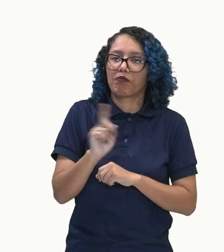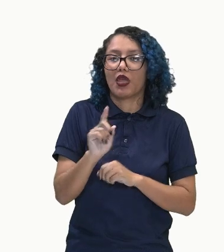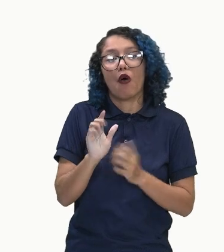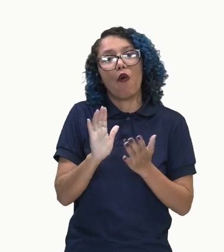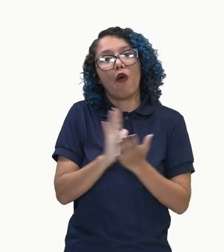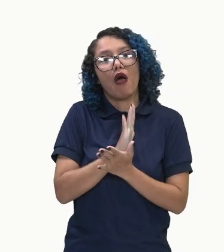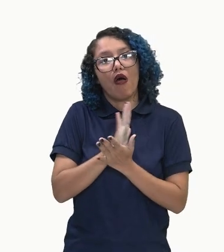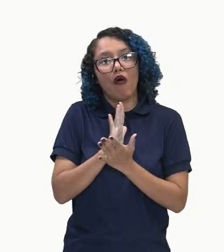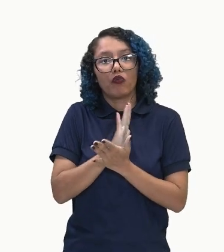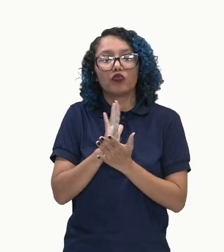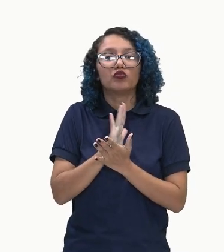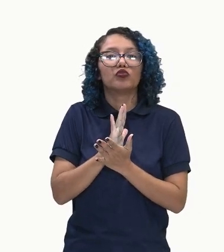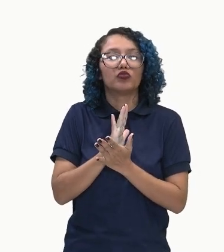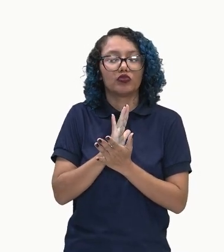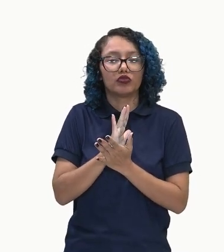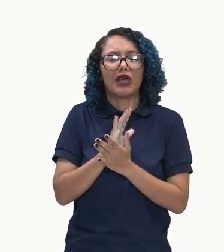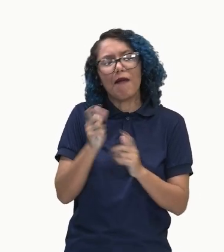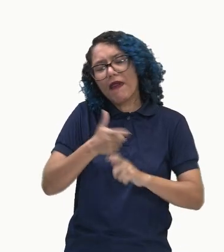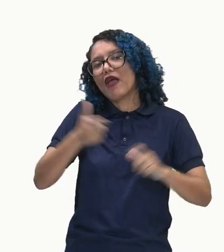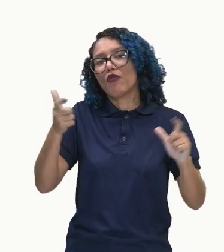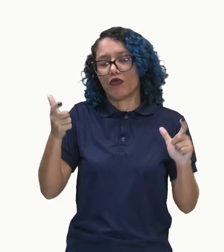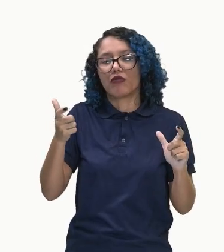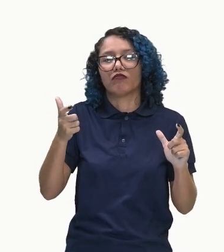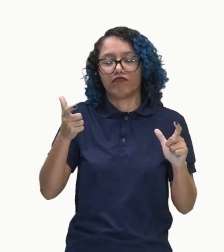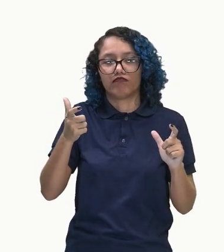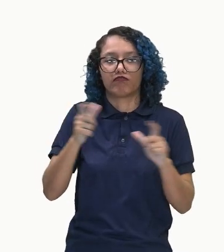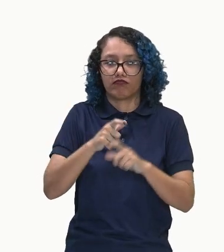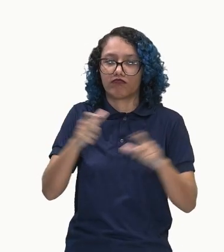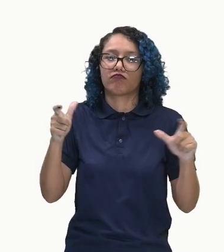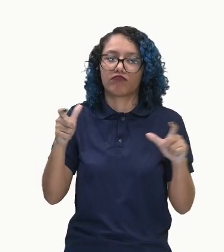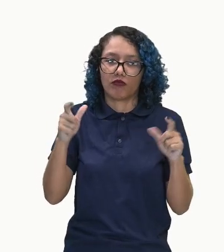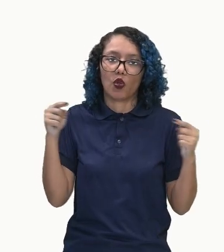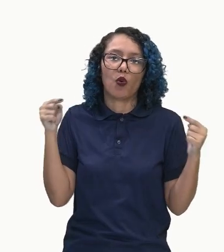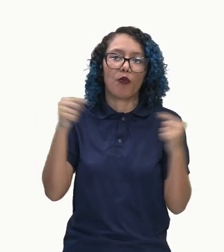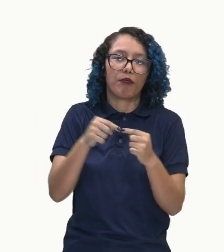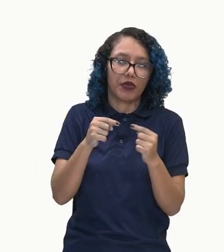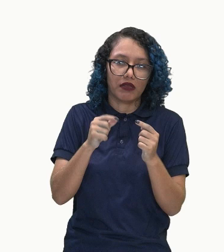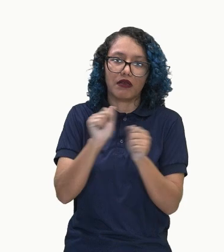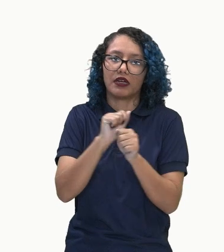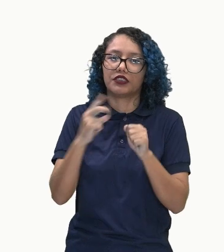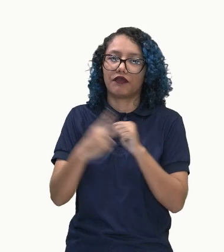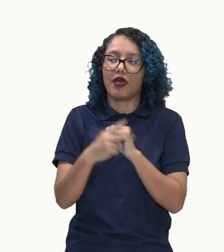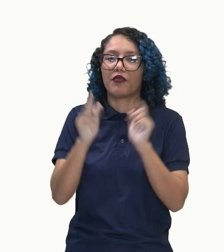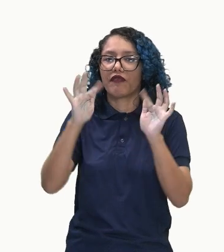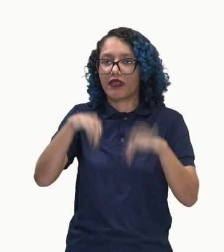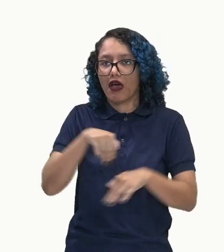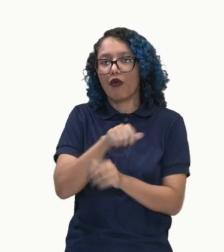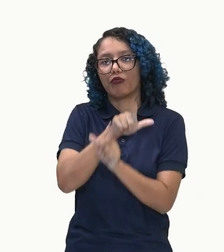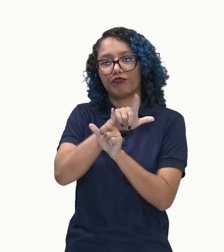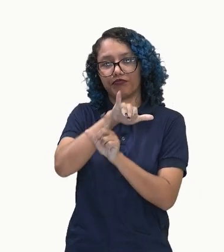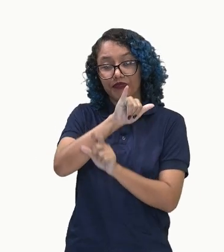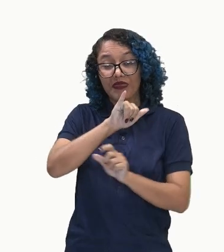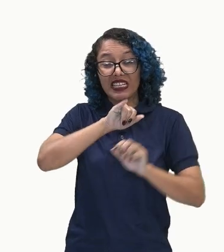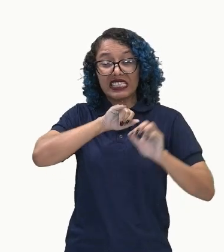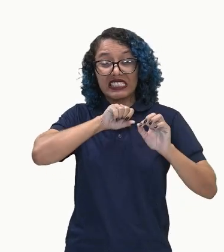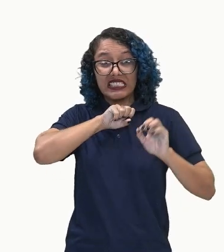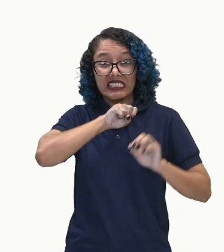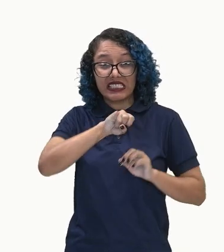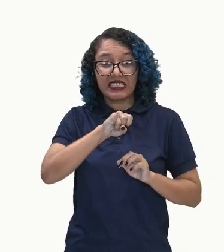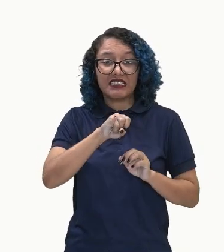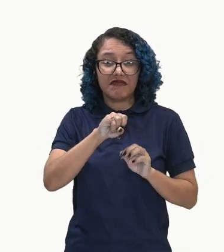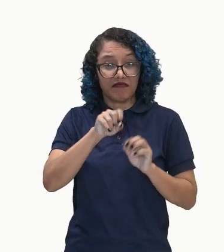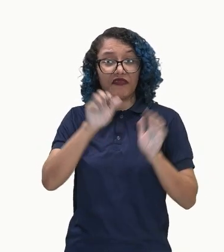somente alguns casos, né? A maioria, na verdade, são advérbios com terminação em LY. Quando esse advérbio termina em